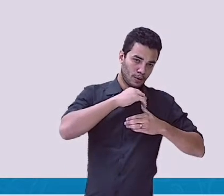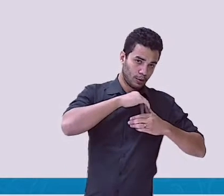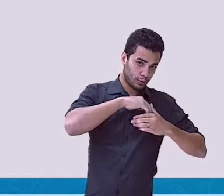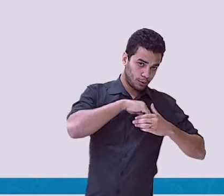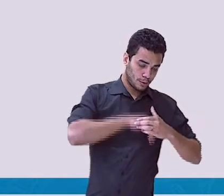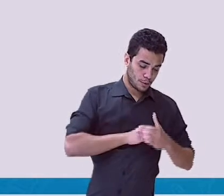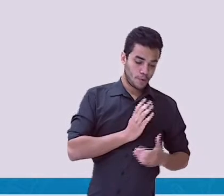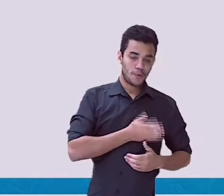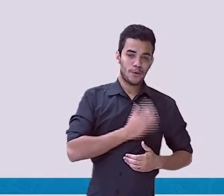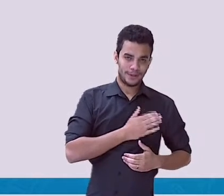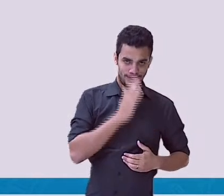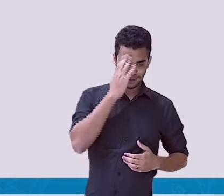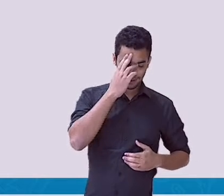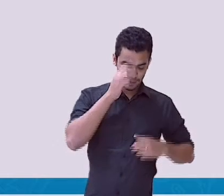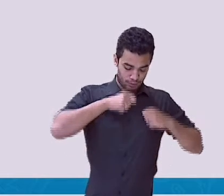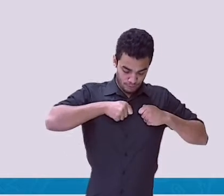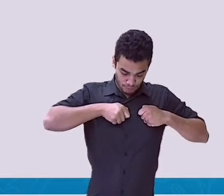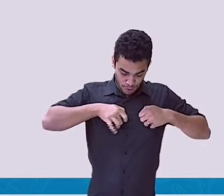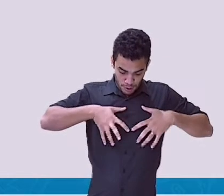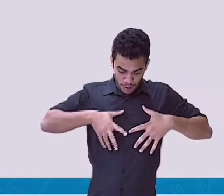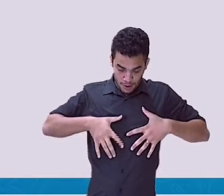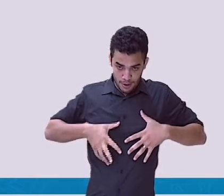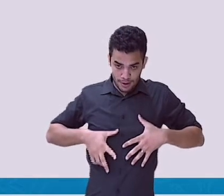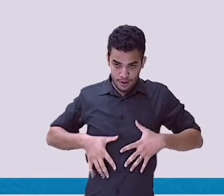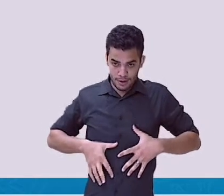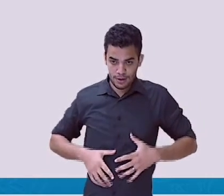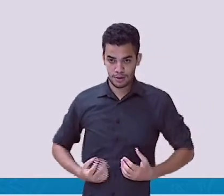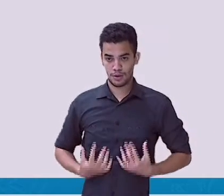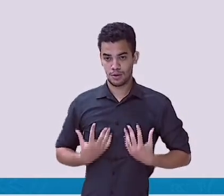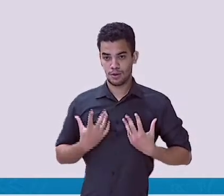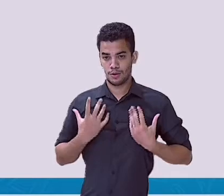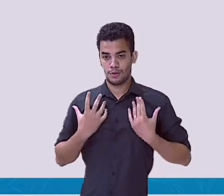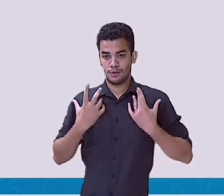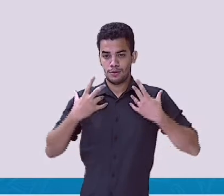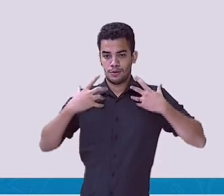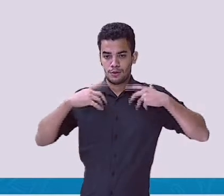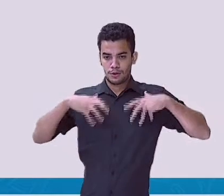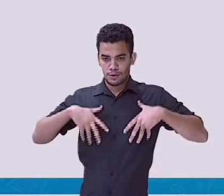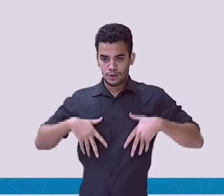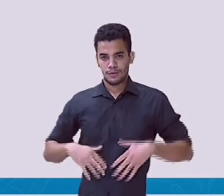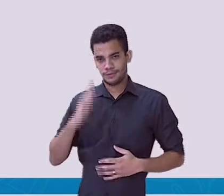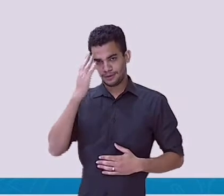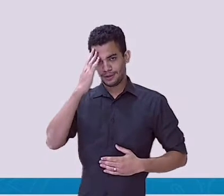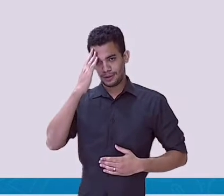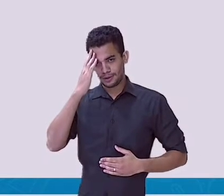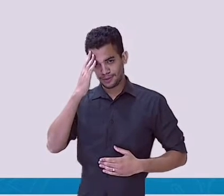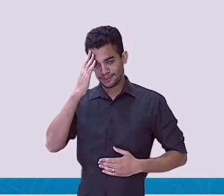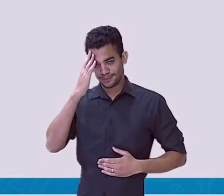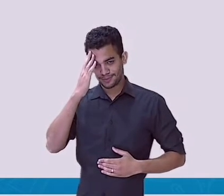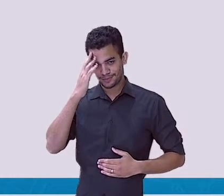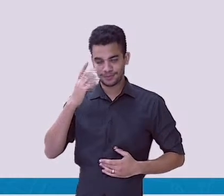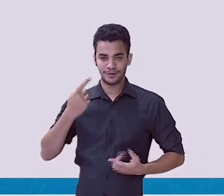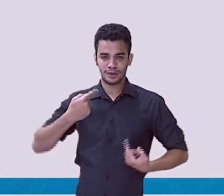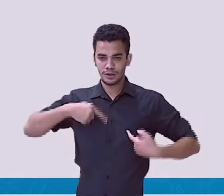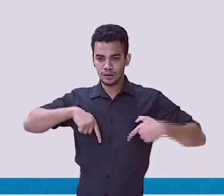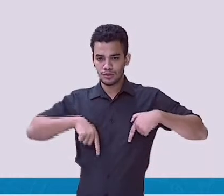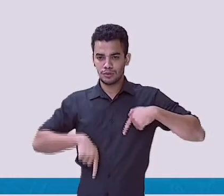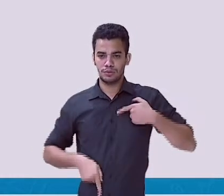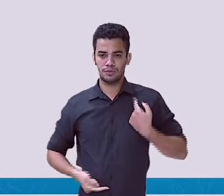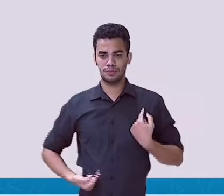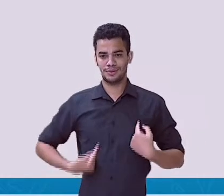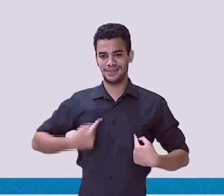faz todo o processo e retoma aqui para o que a gente chama de grande circulação. A pequena